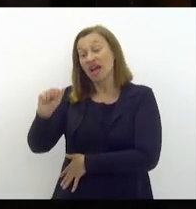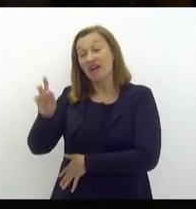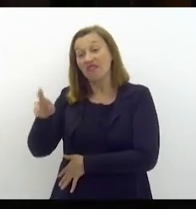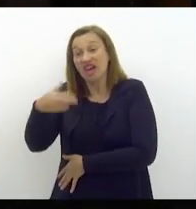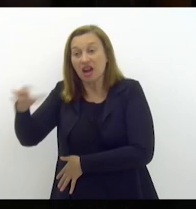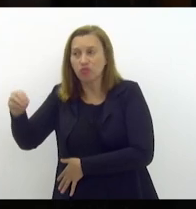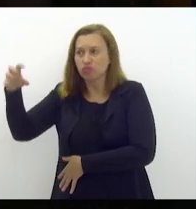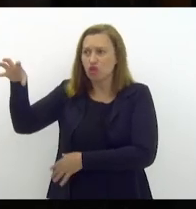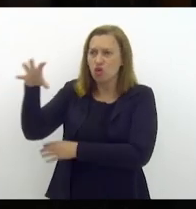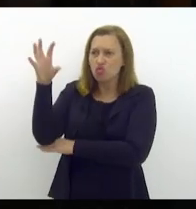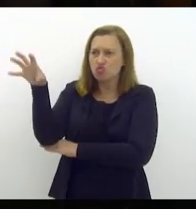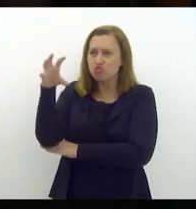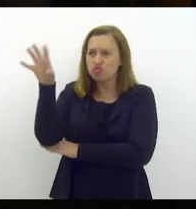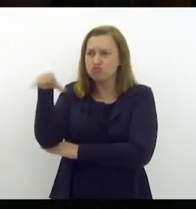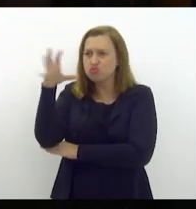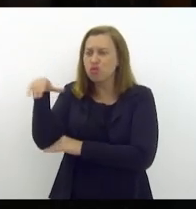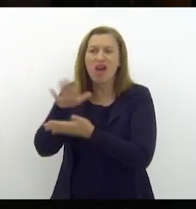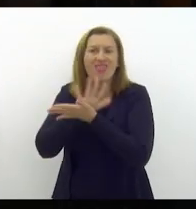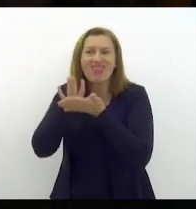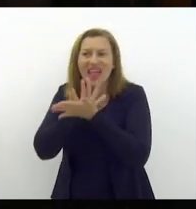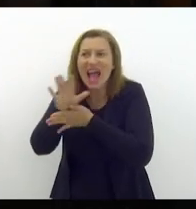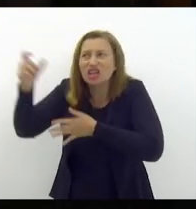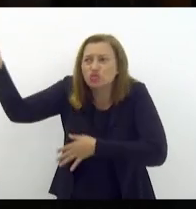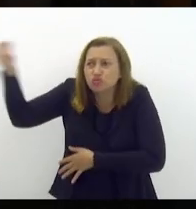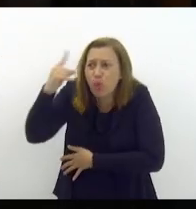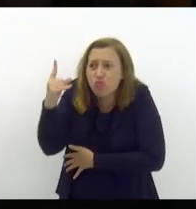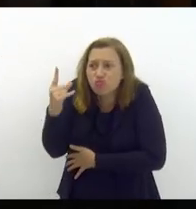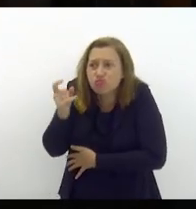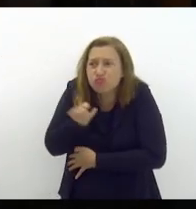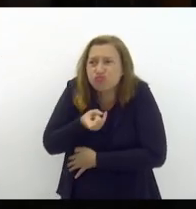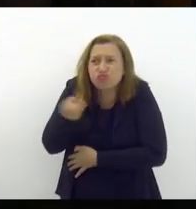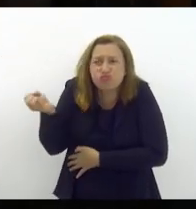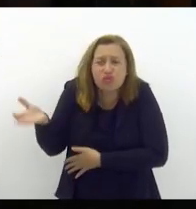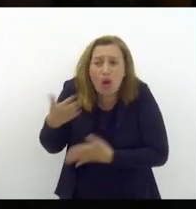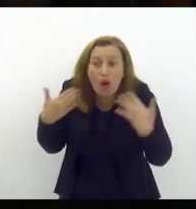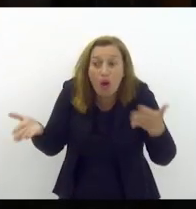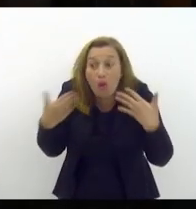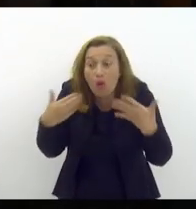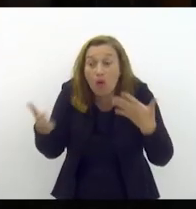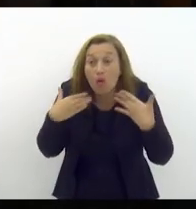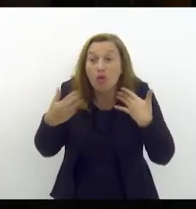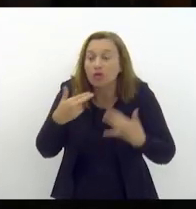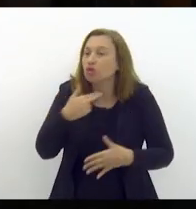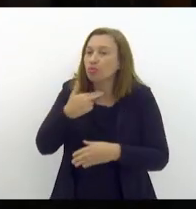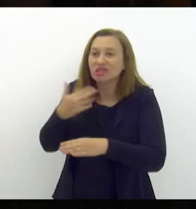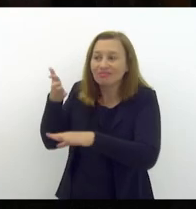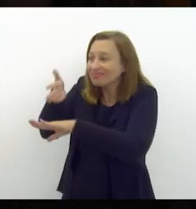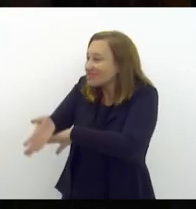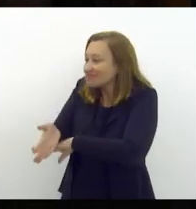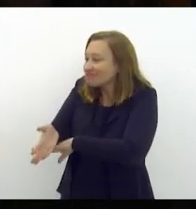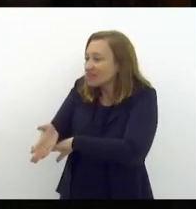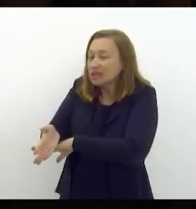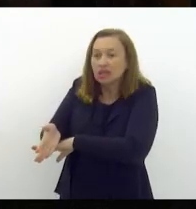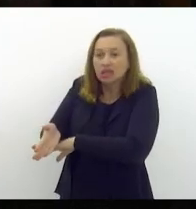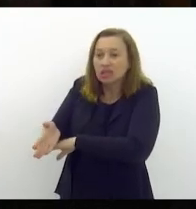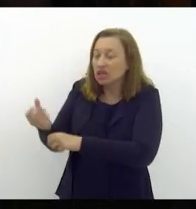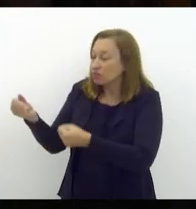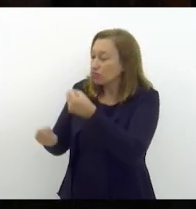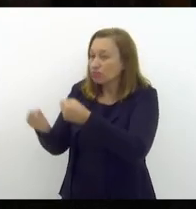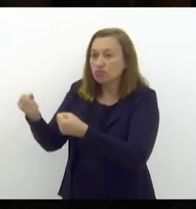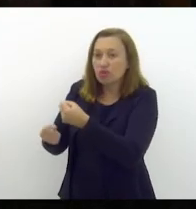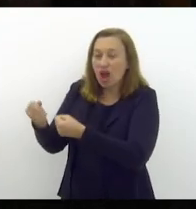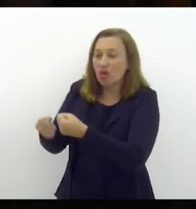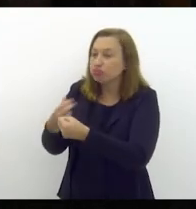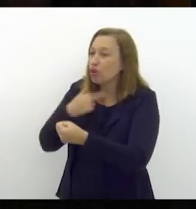ventilador funcionando dentro do caveirão num sol desse de verão que nem está agora. E sem poder sair do caveirão, senão morria. Agora,